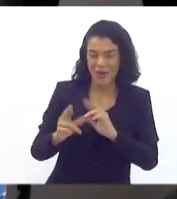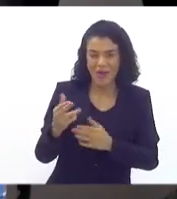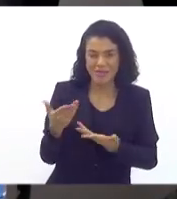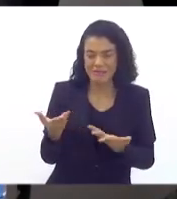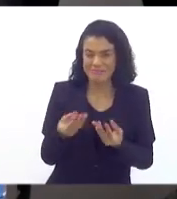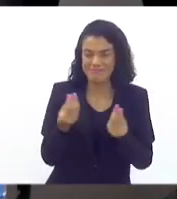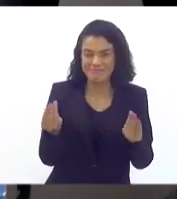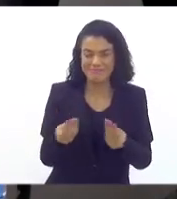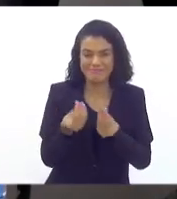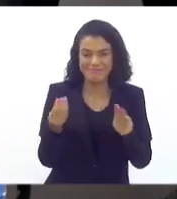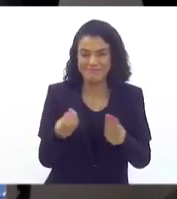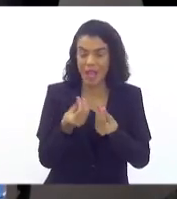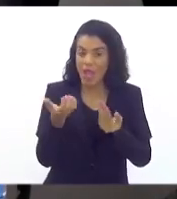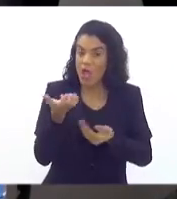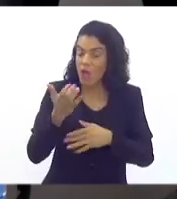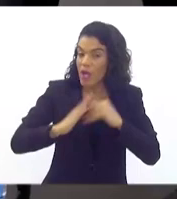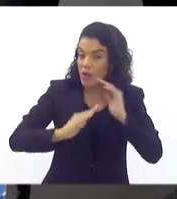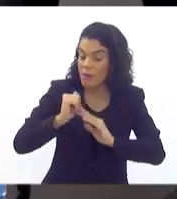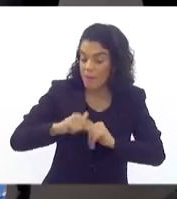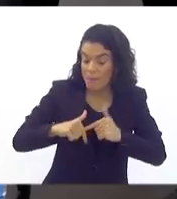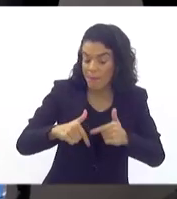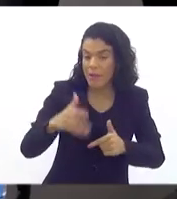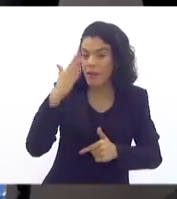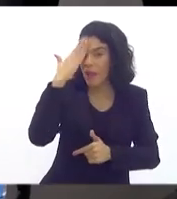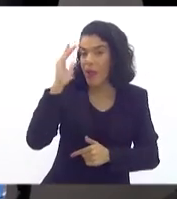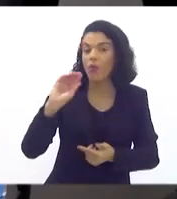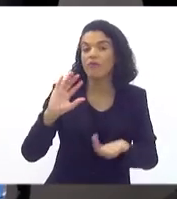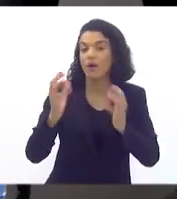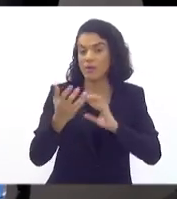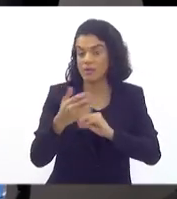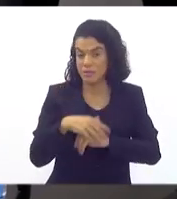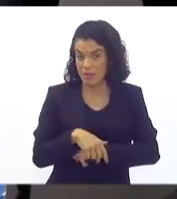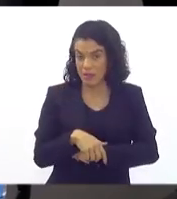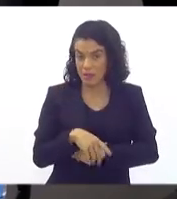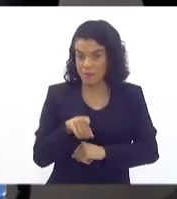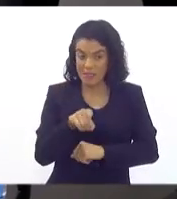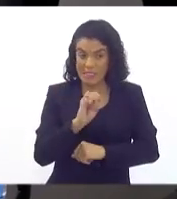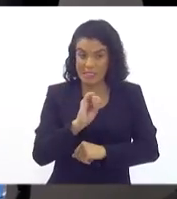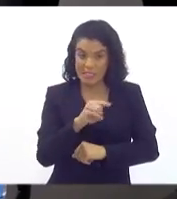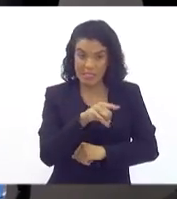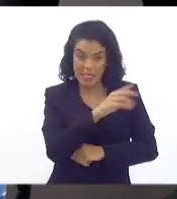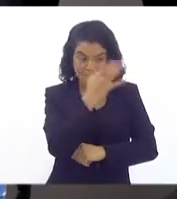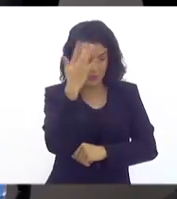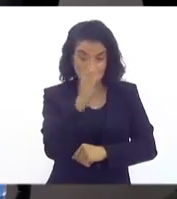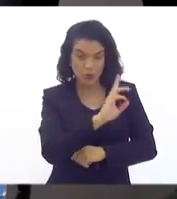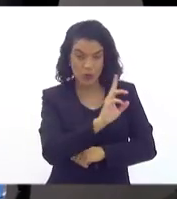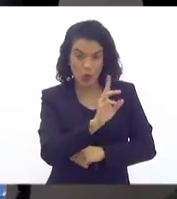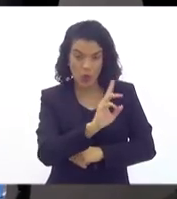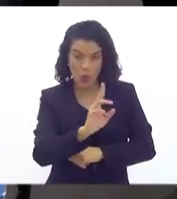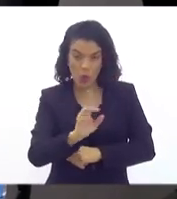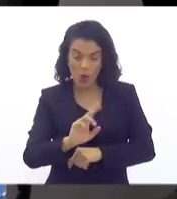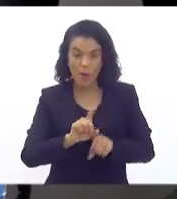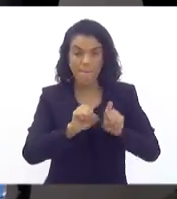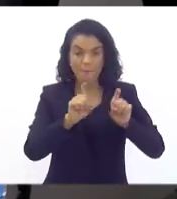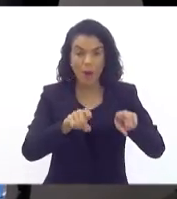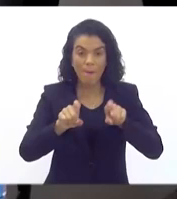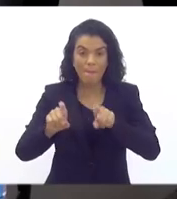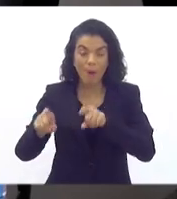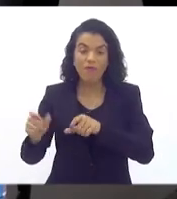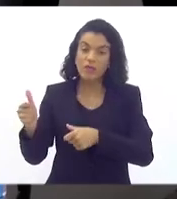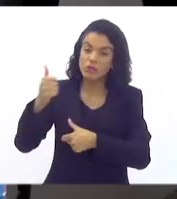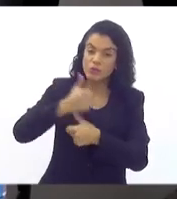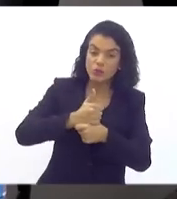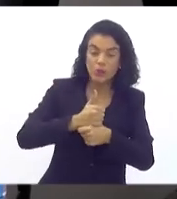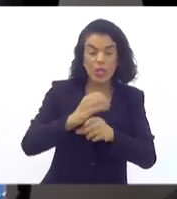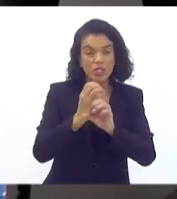é insuficiente eu quero eu quero um da prática saber o que que vai acontecer se o senhor vai pegar nesses nomeados vai pegar algum vai trocar vai botar técnico vai